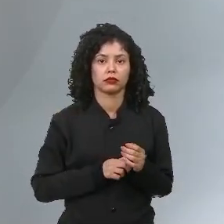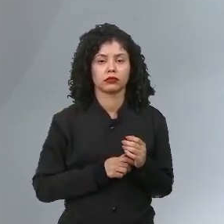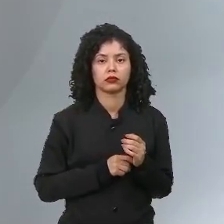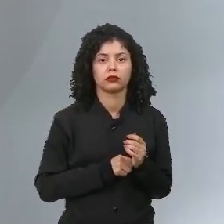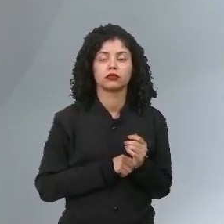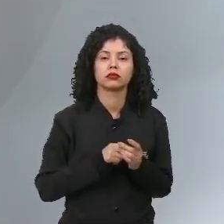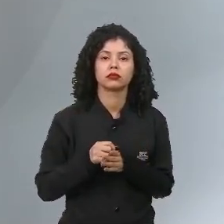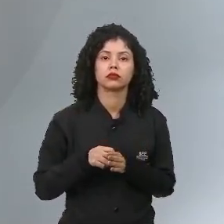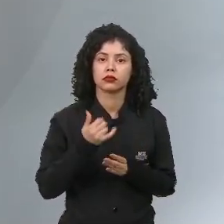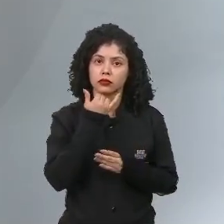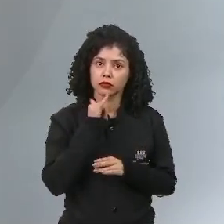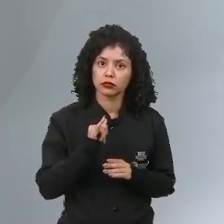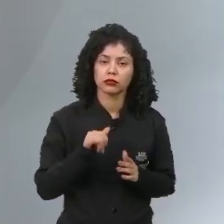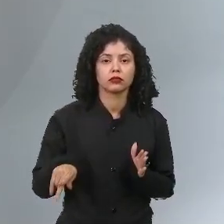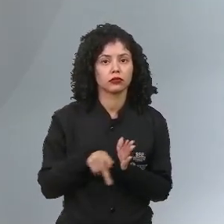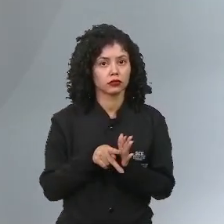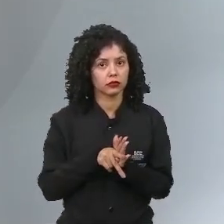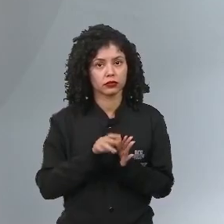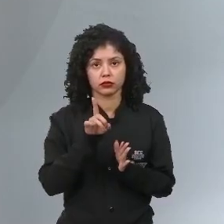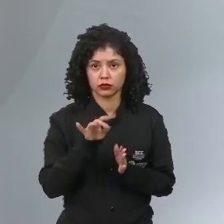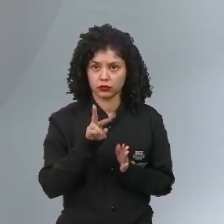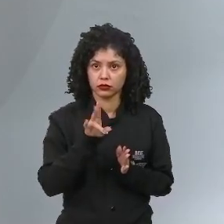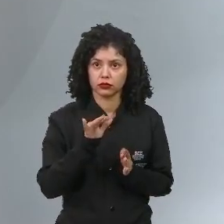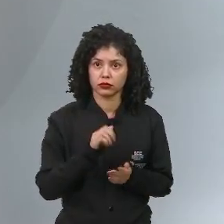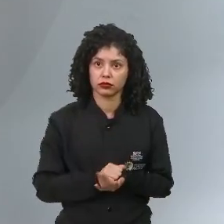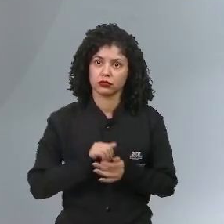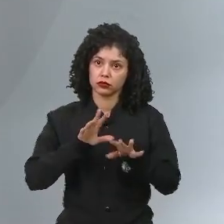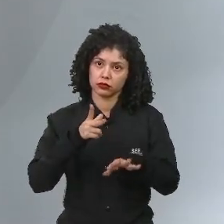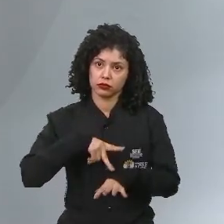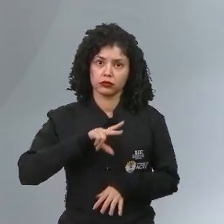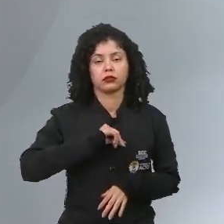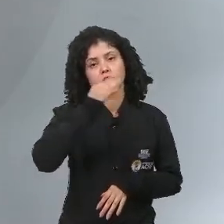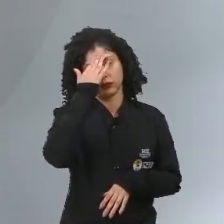de que a coroa perdoasse a sua dívida. Com isso, os portugueses